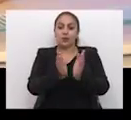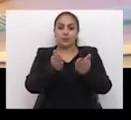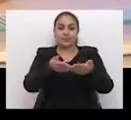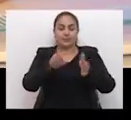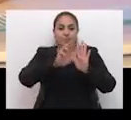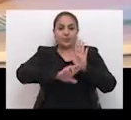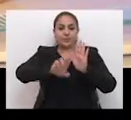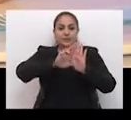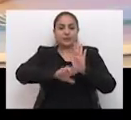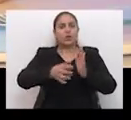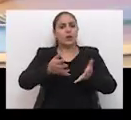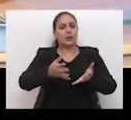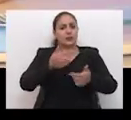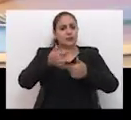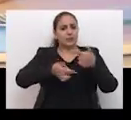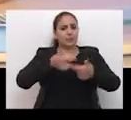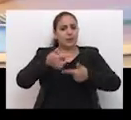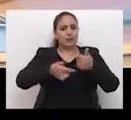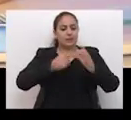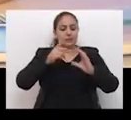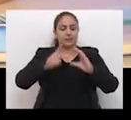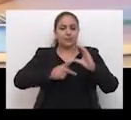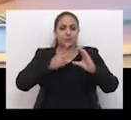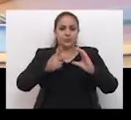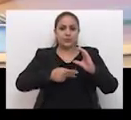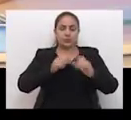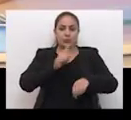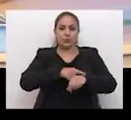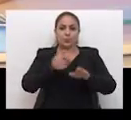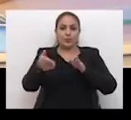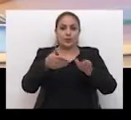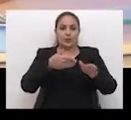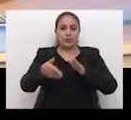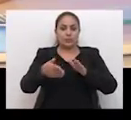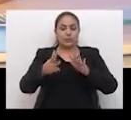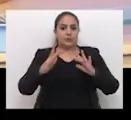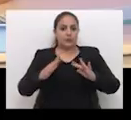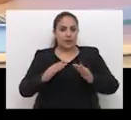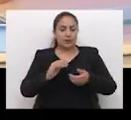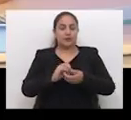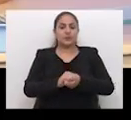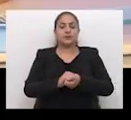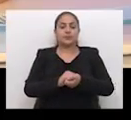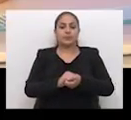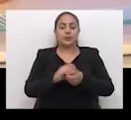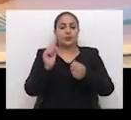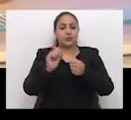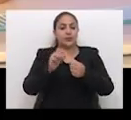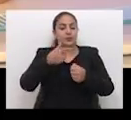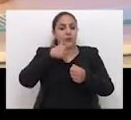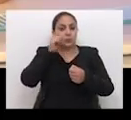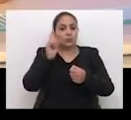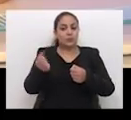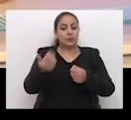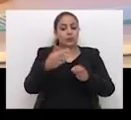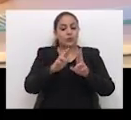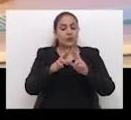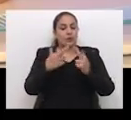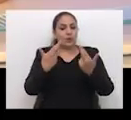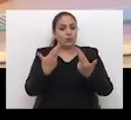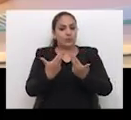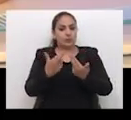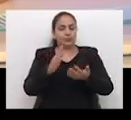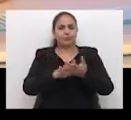A comissão representativa que atua na Câmara de Vereadores durante o período de recesso realizou ontem uma